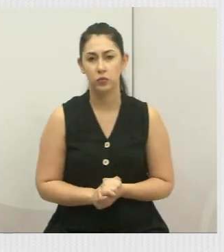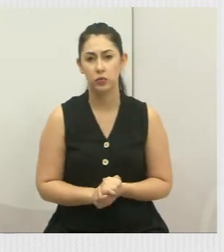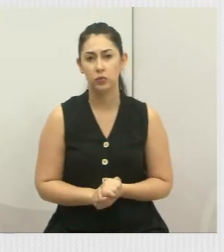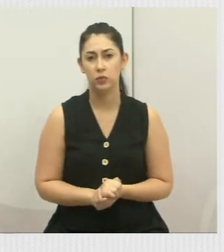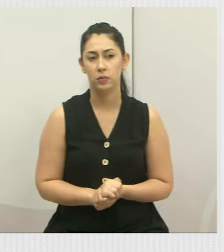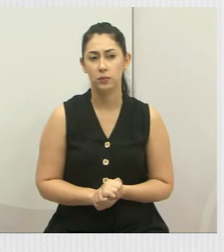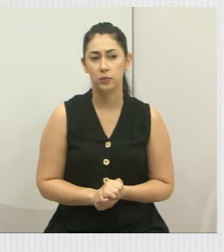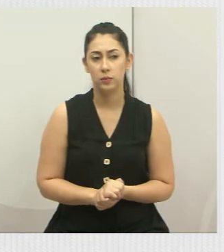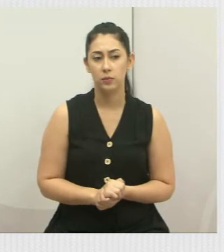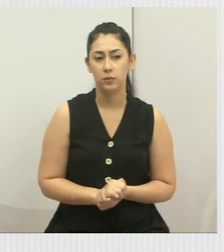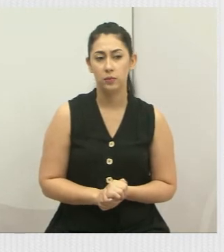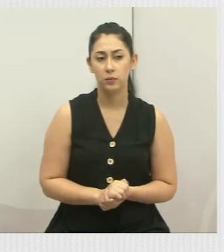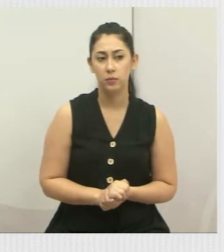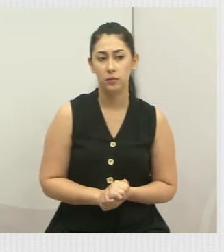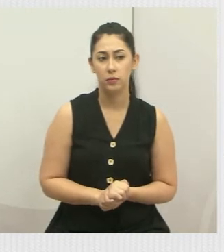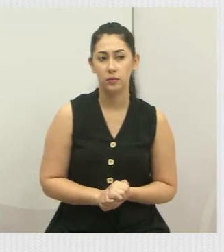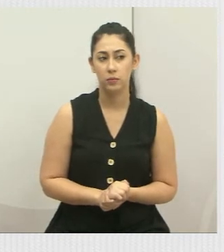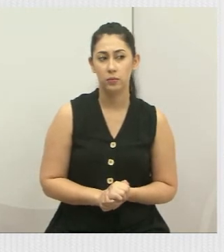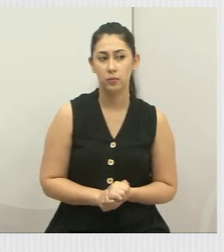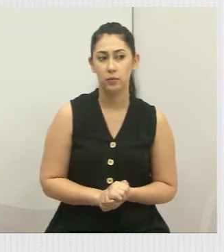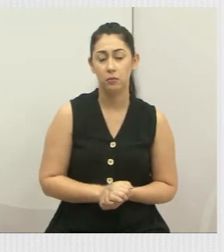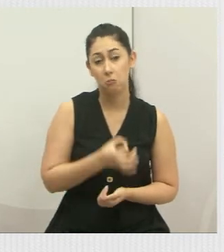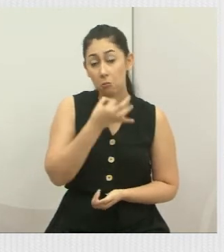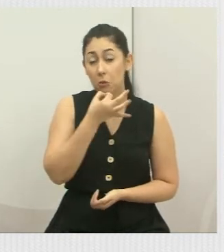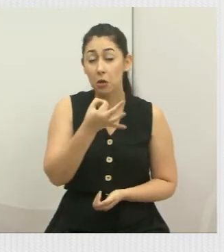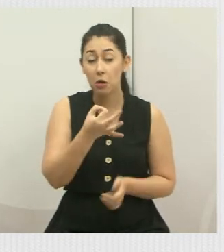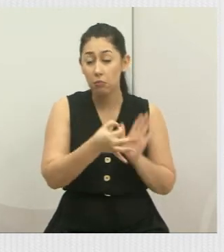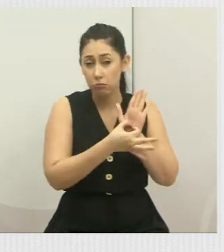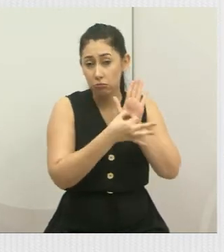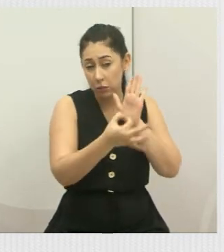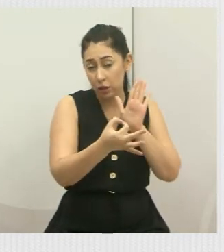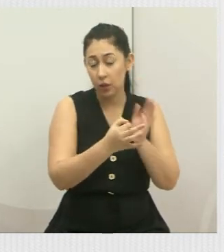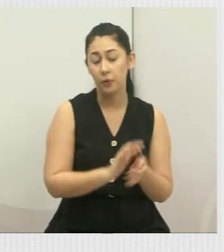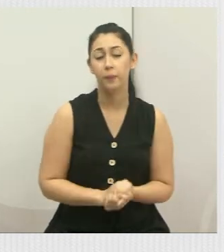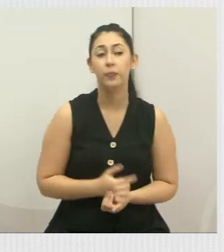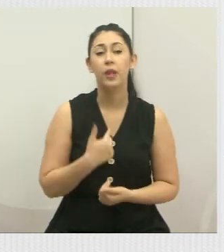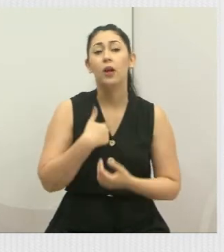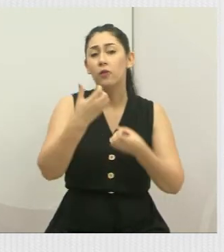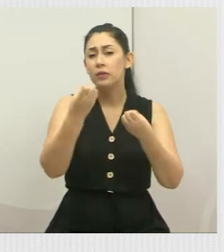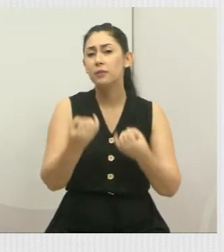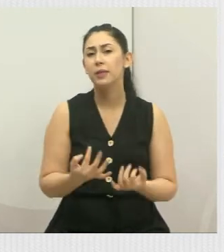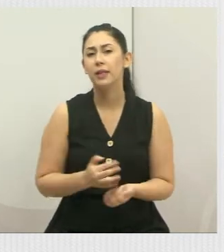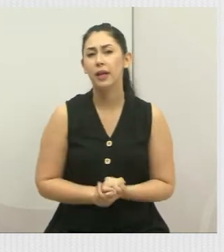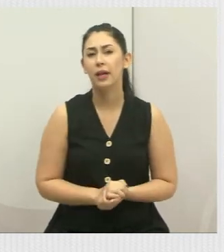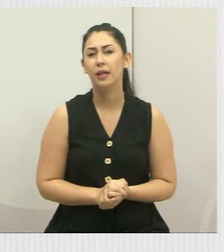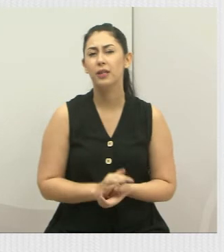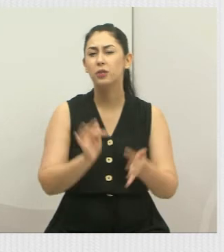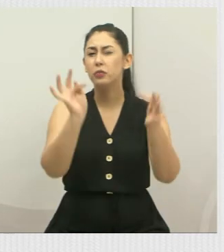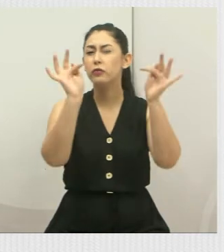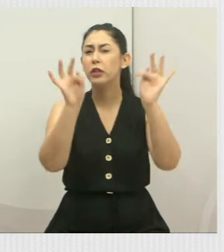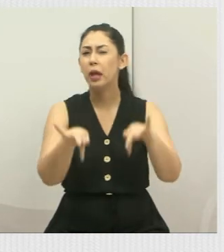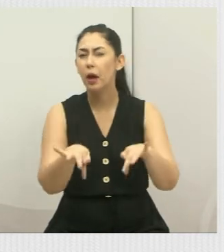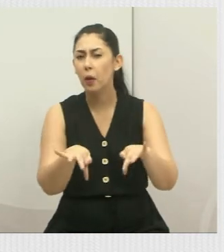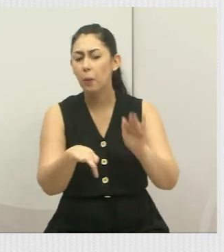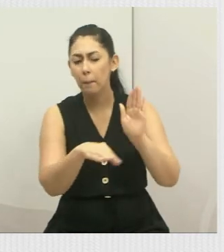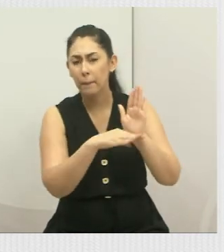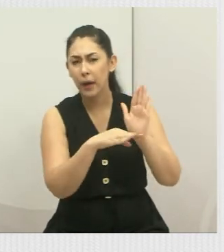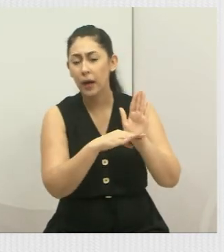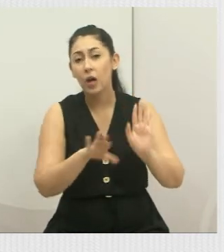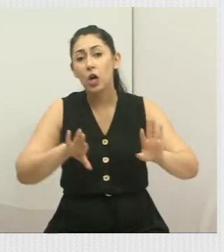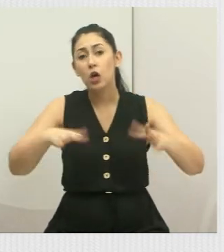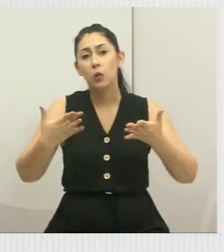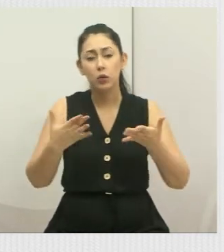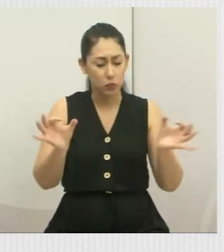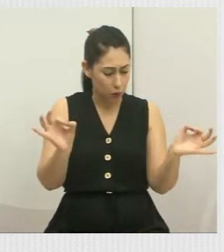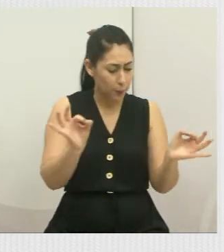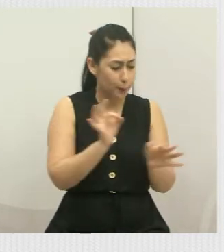resíduos. Deixe aqui a sua opinião, e eu já vou adiantar uma coisa, que lá no final do formulário, quando você sair dessa